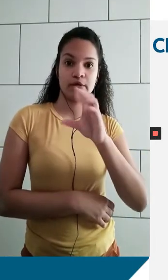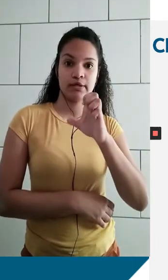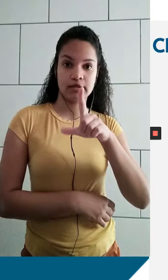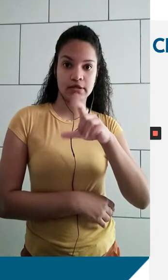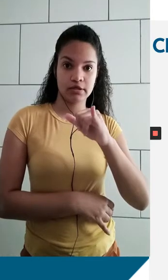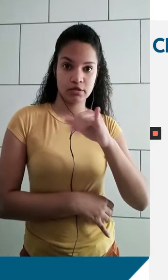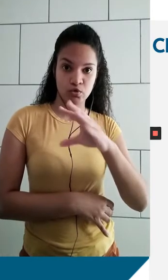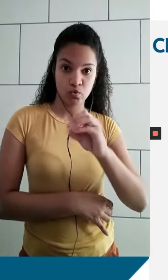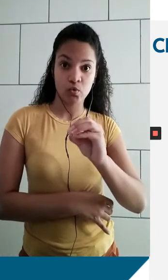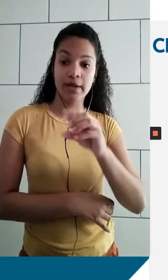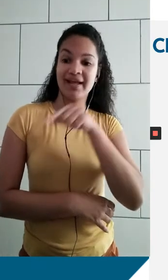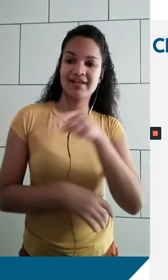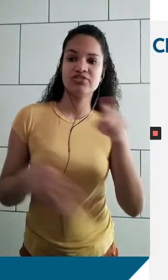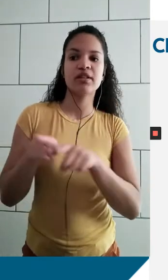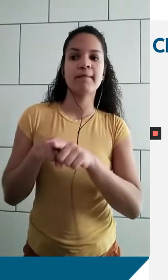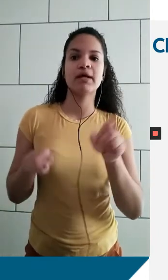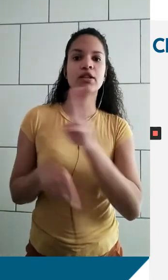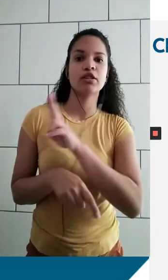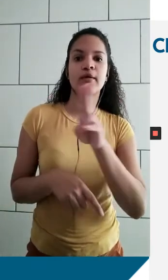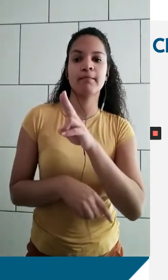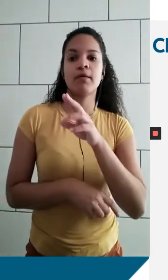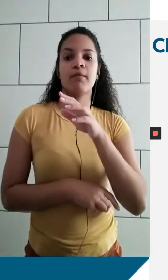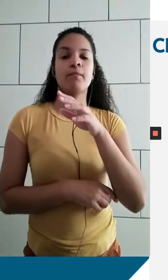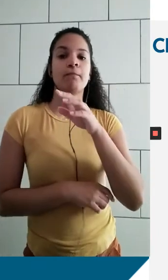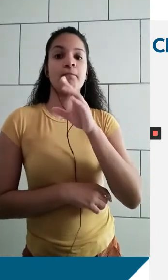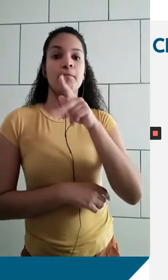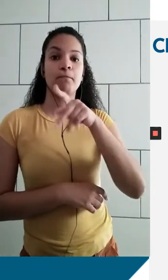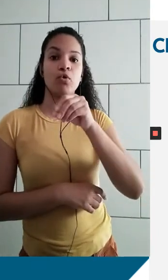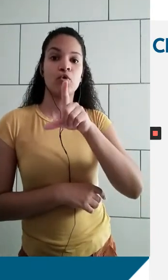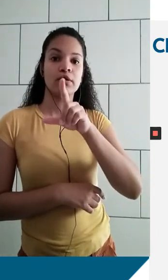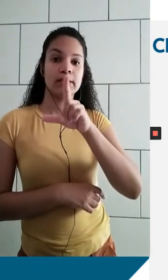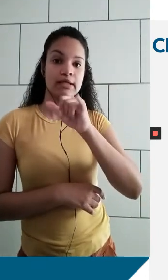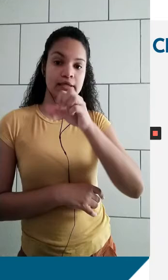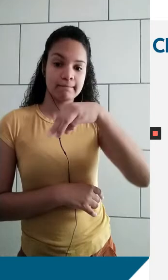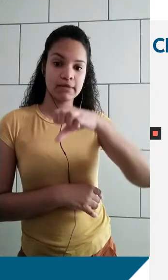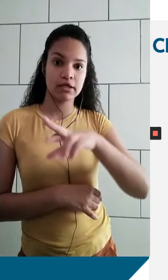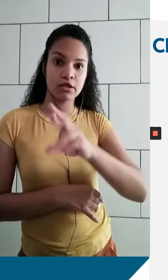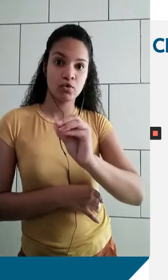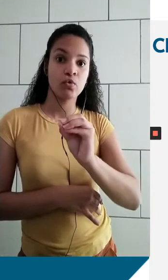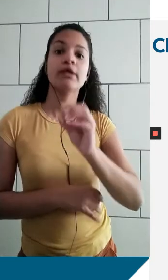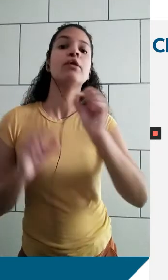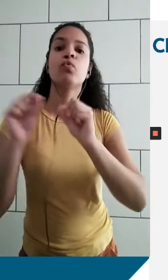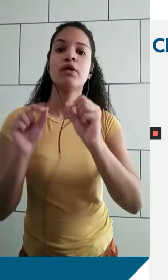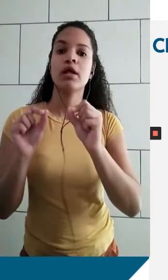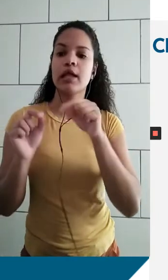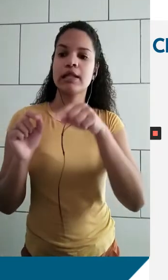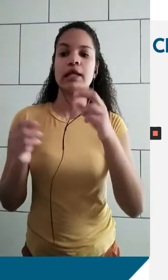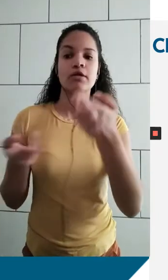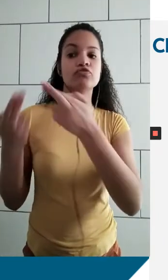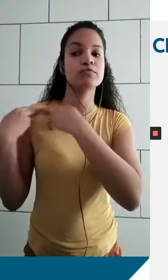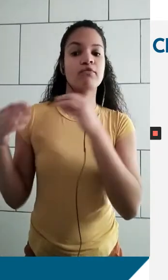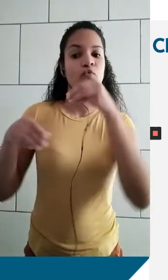São polímeros que têm a função de armazenamento, transmissão e no uso da informação